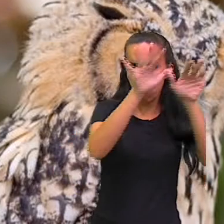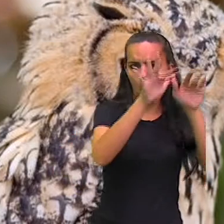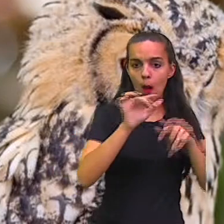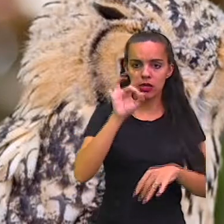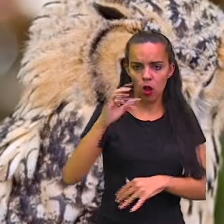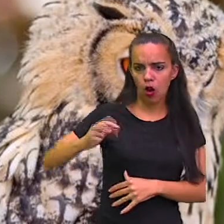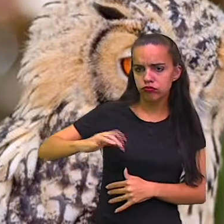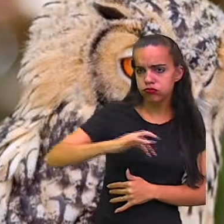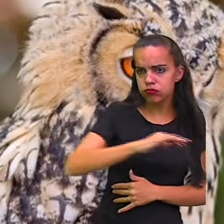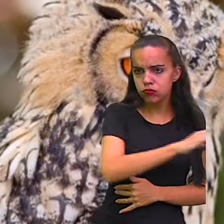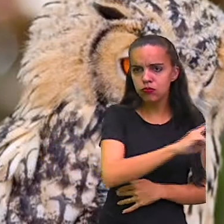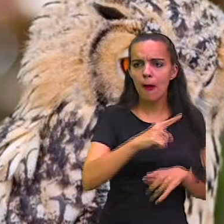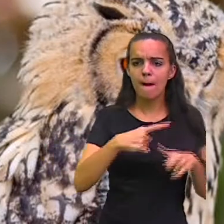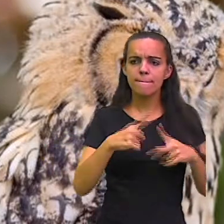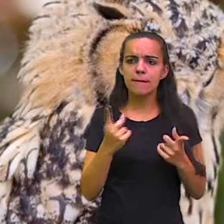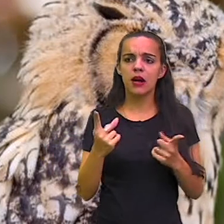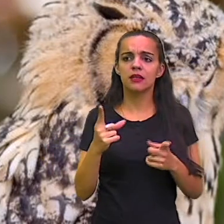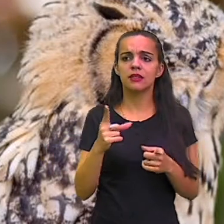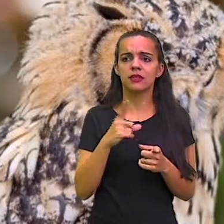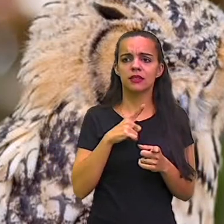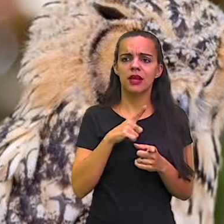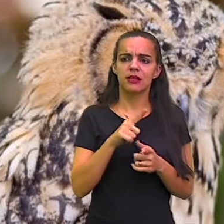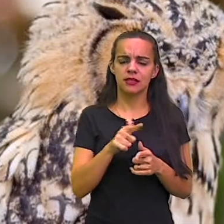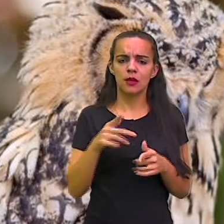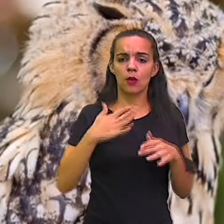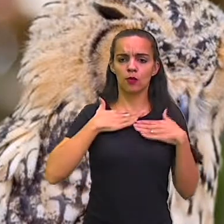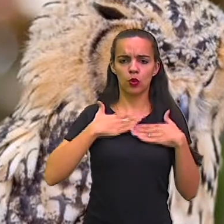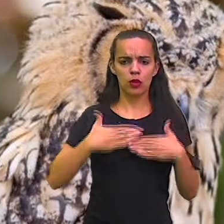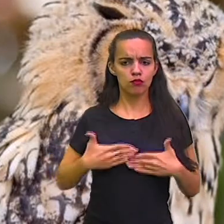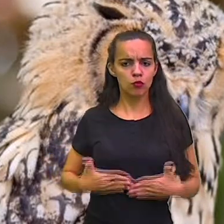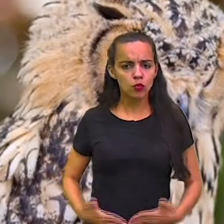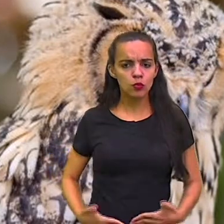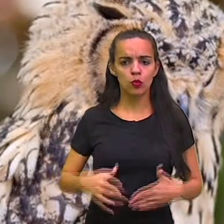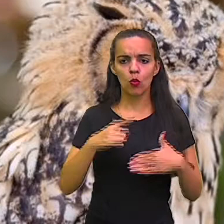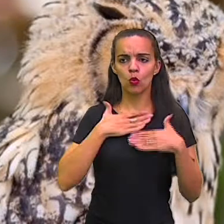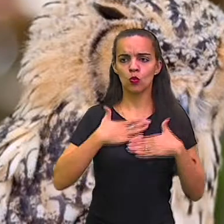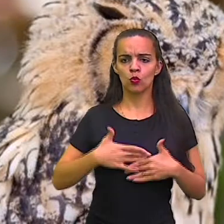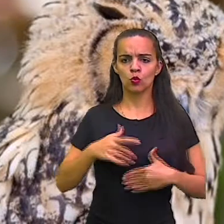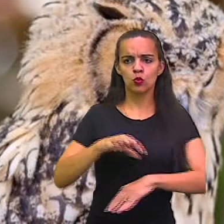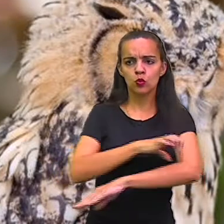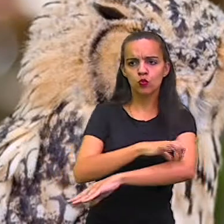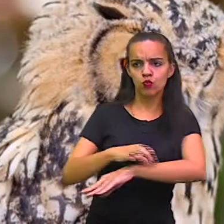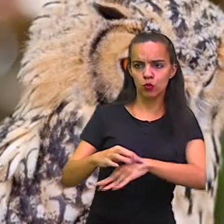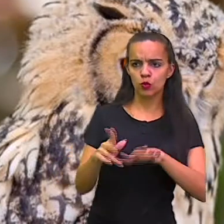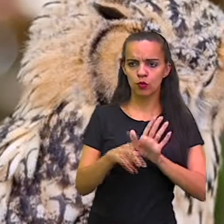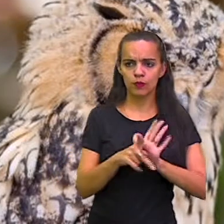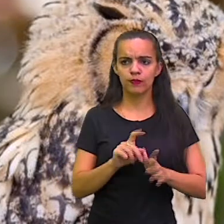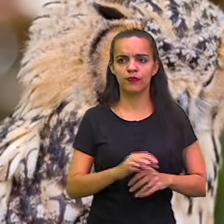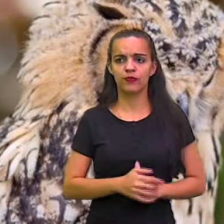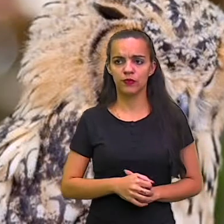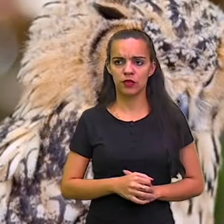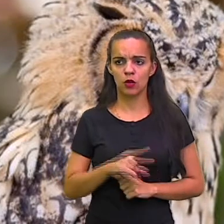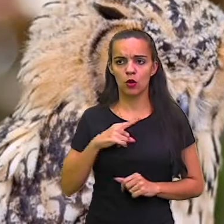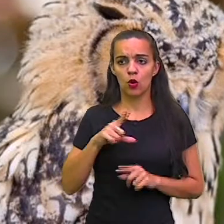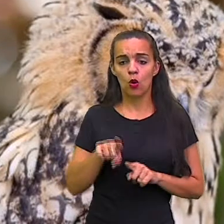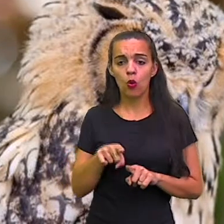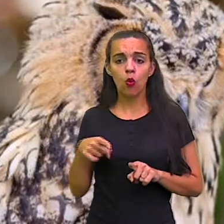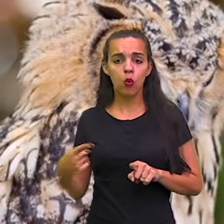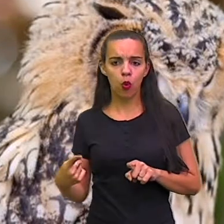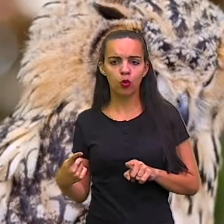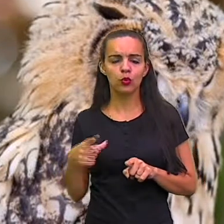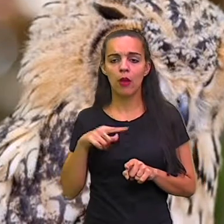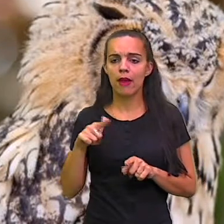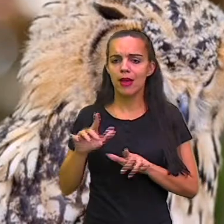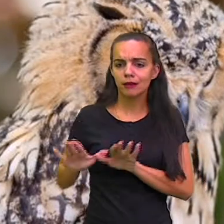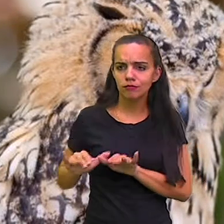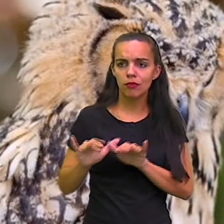esterno achatado ou músculos peitorais ou desenvolvidos o que dificulta se eu vou